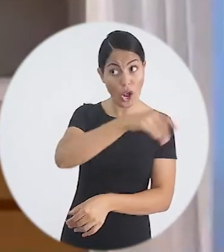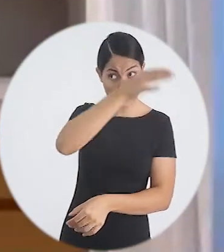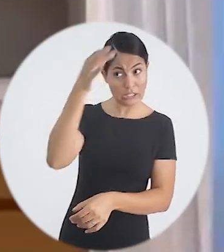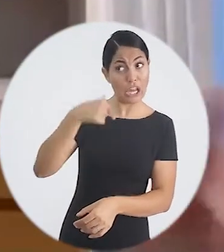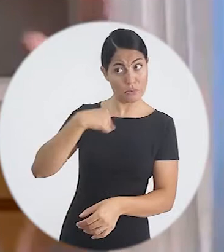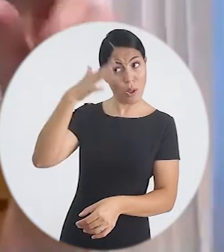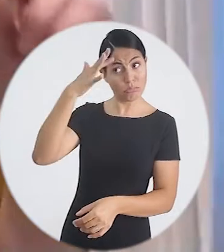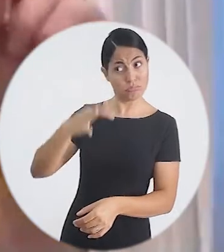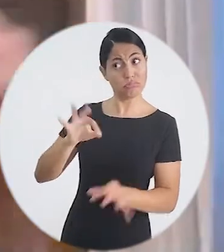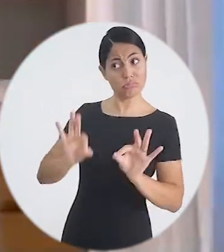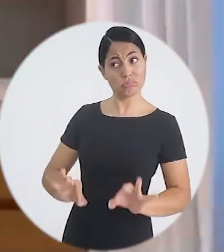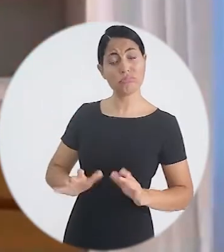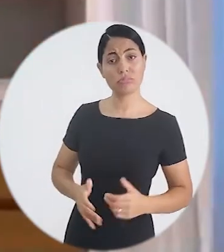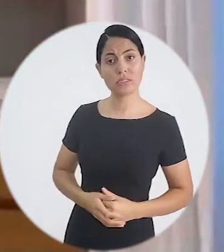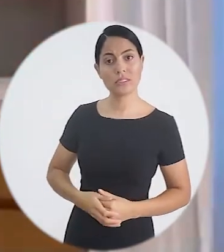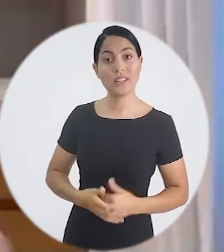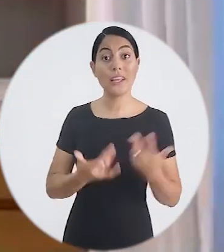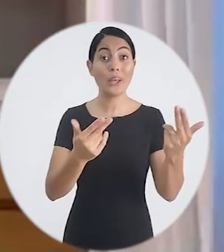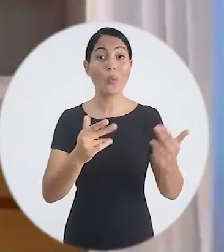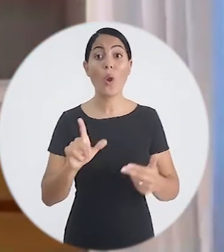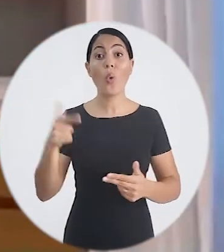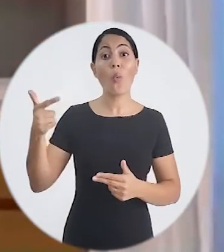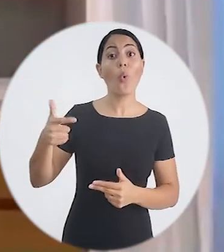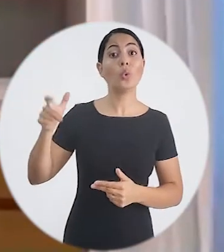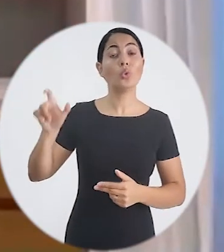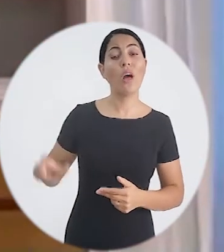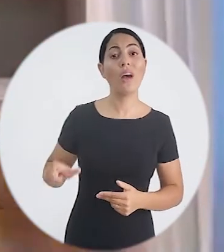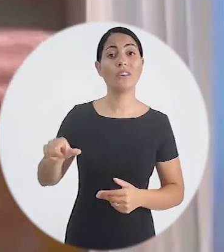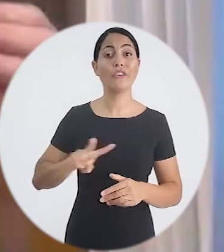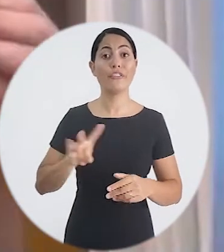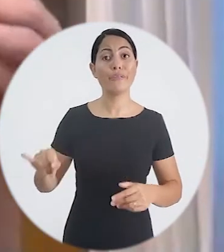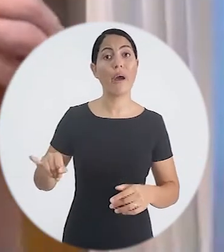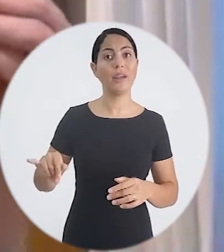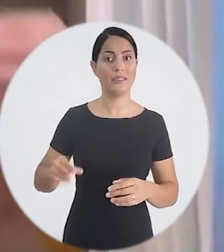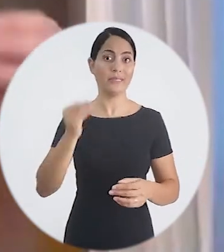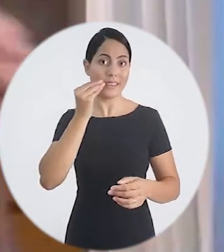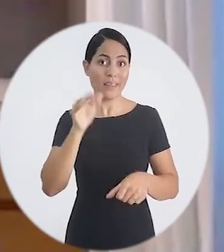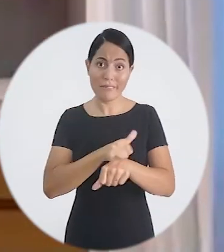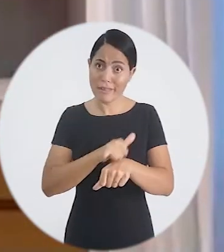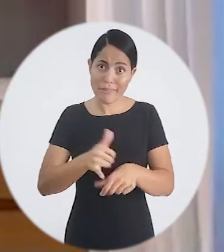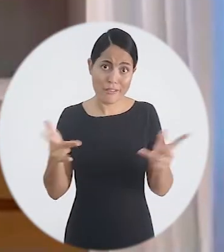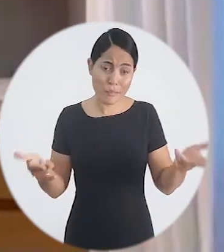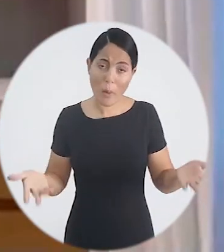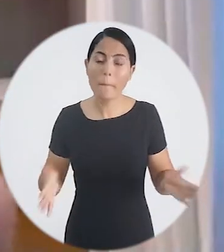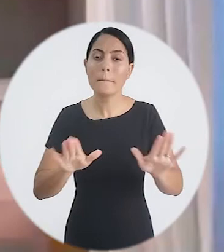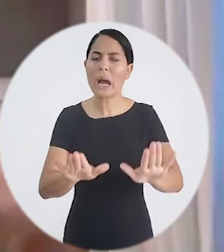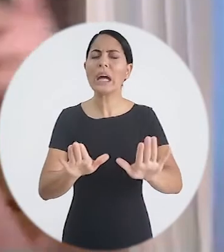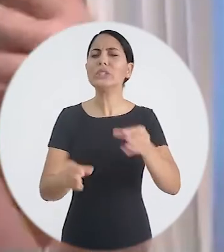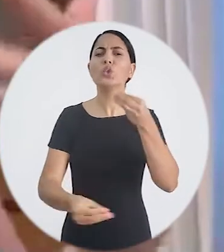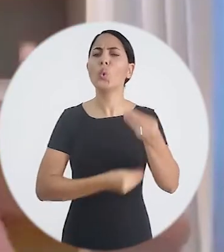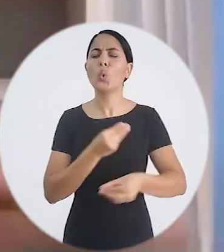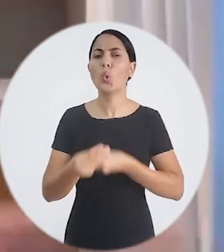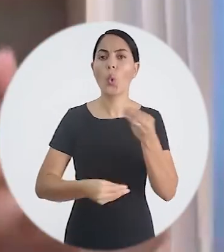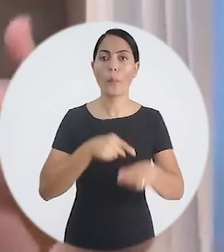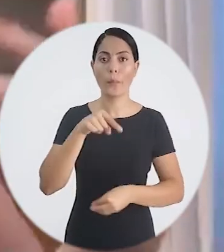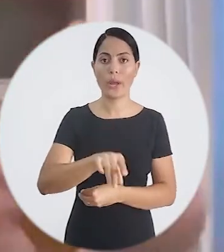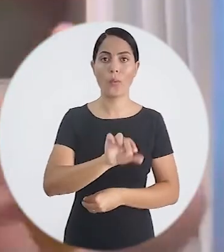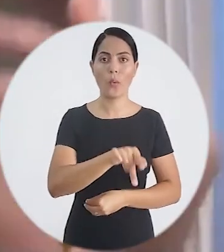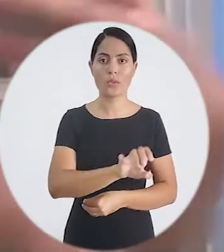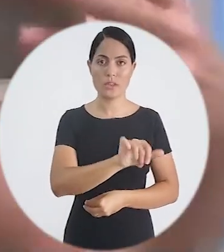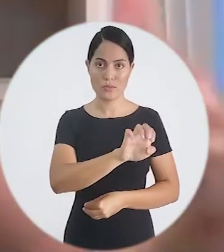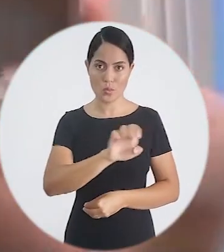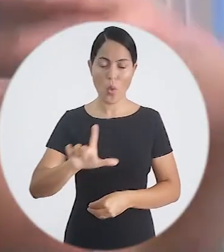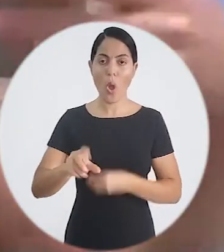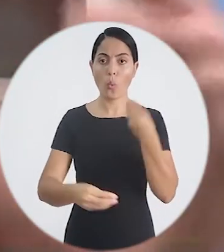né? A mesma coisa vai acontecer com outro advogado. Na advocacia consensual, ou seja,